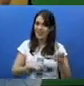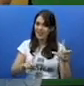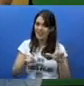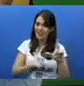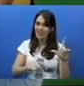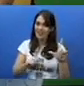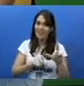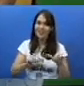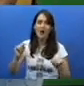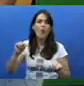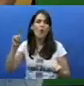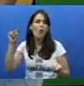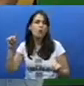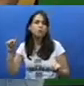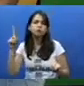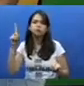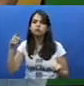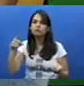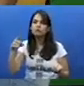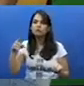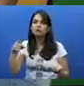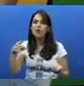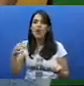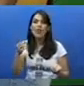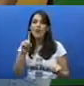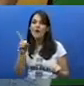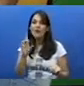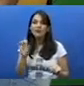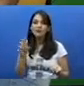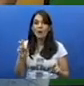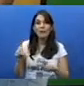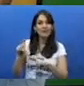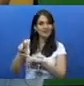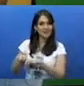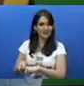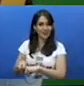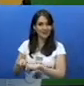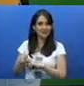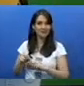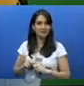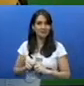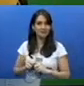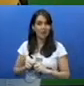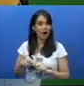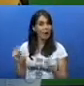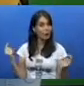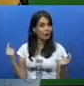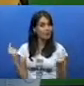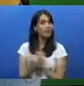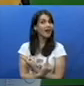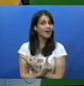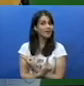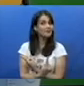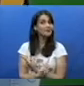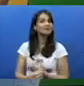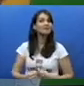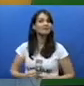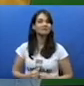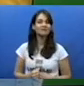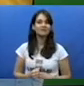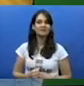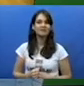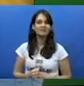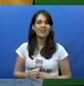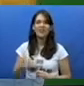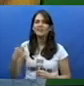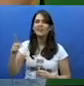o acento não serve para assentar. Ao contrário, fica lá